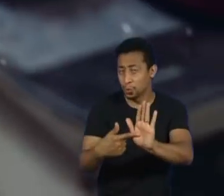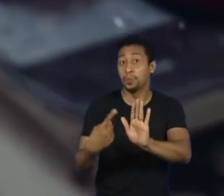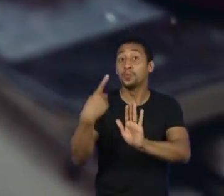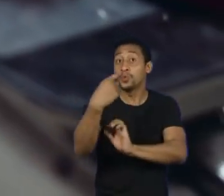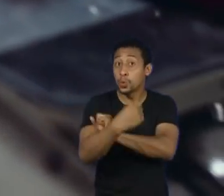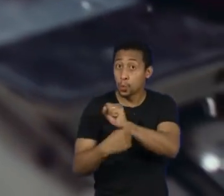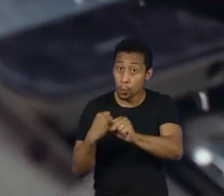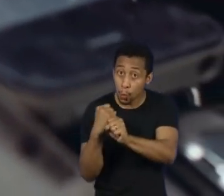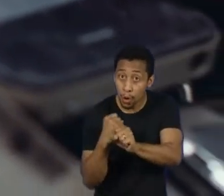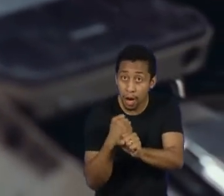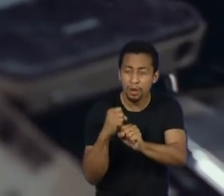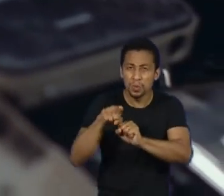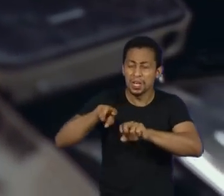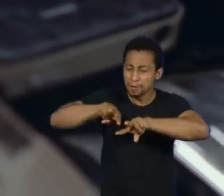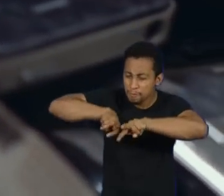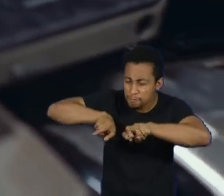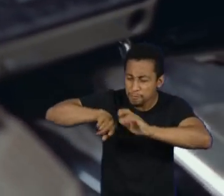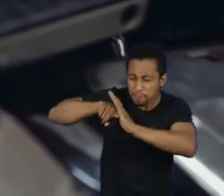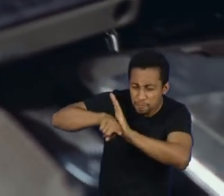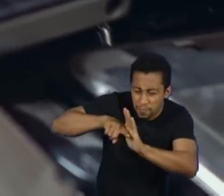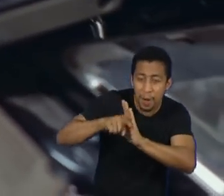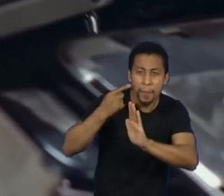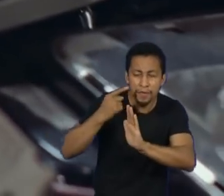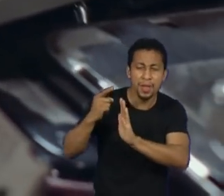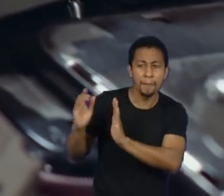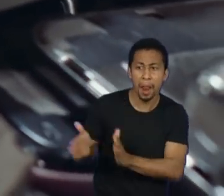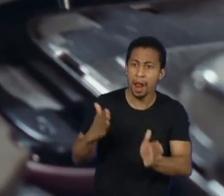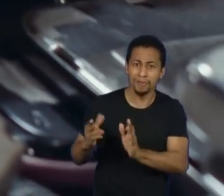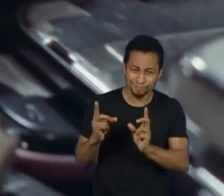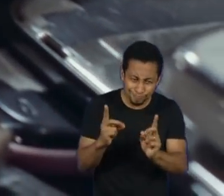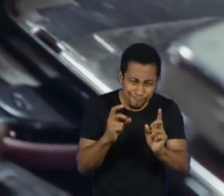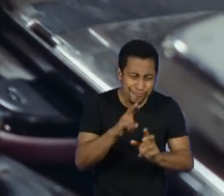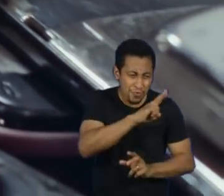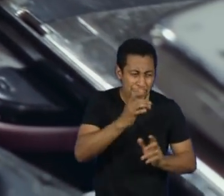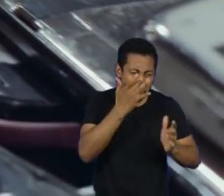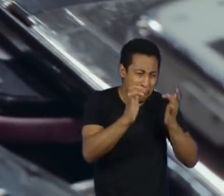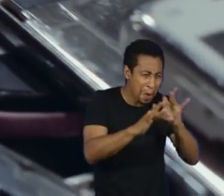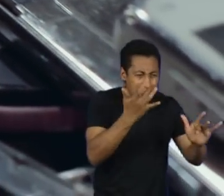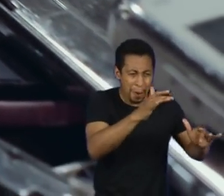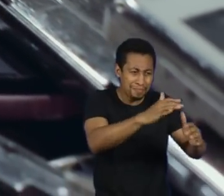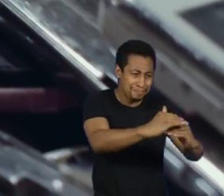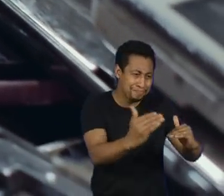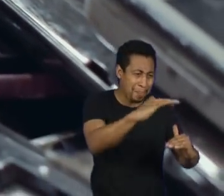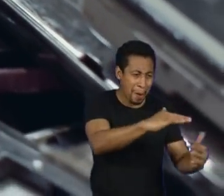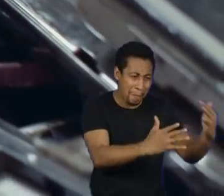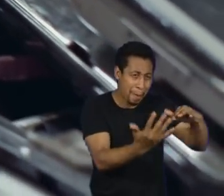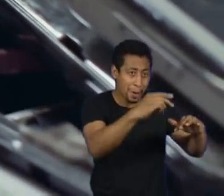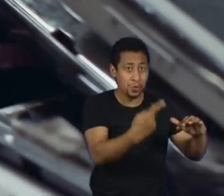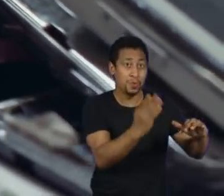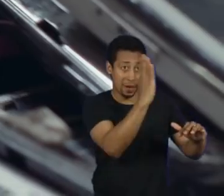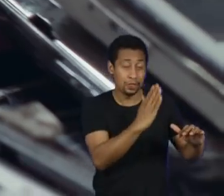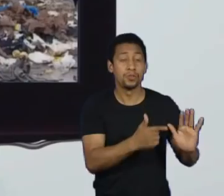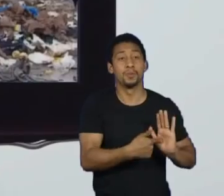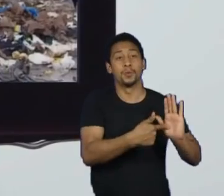mergulhou no consumo e no descarte acelerados e irresponsáveis no Brasil.